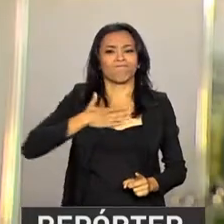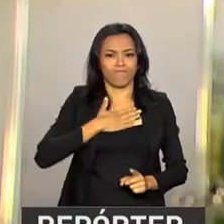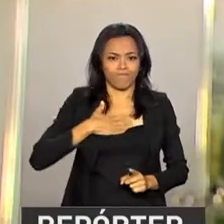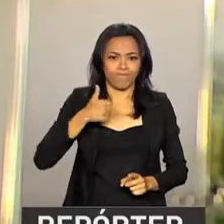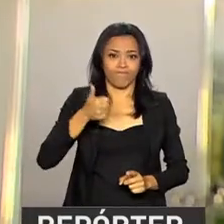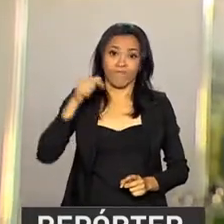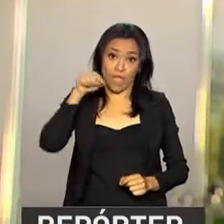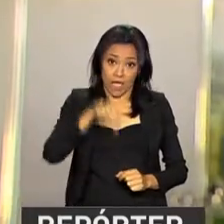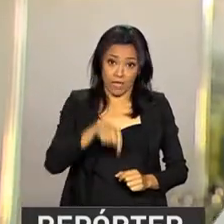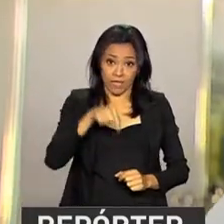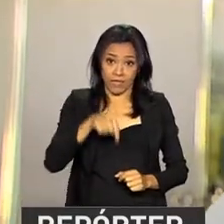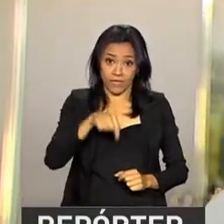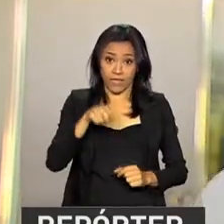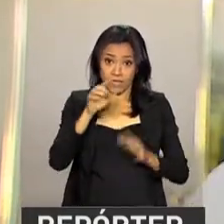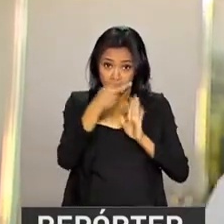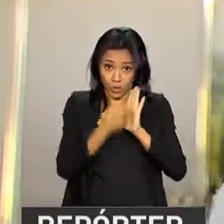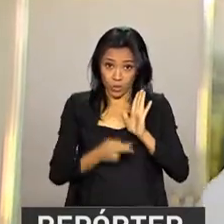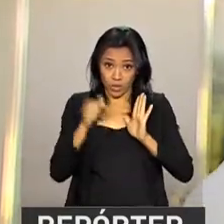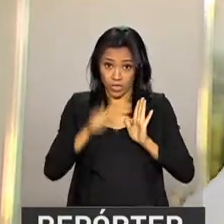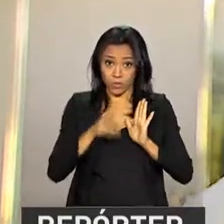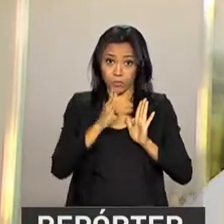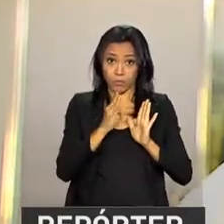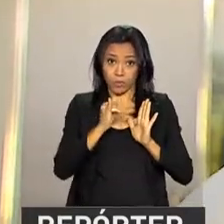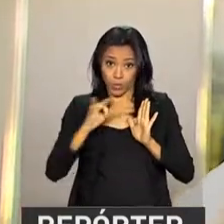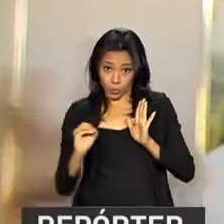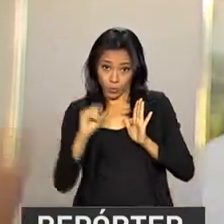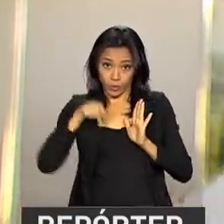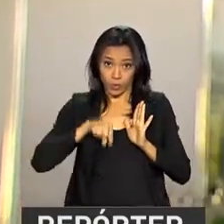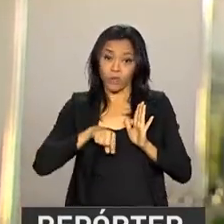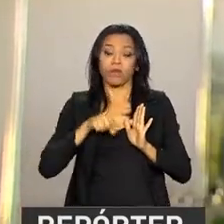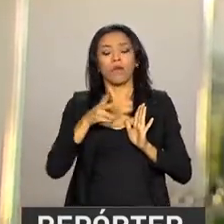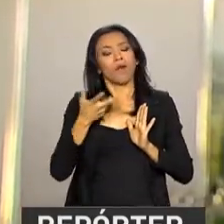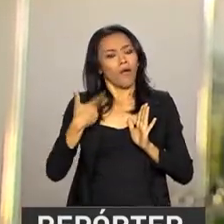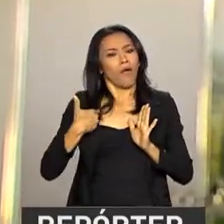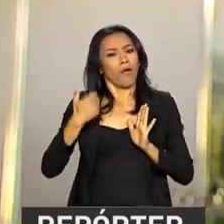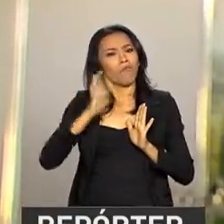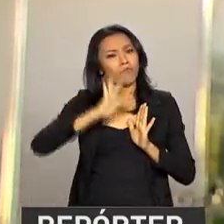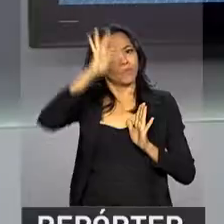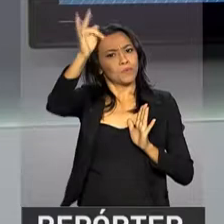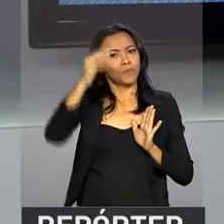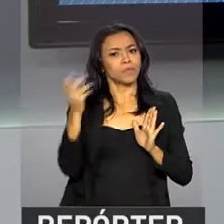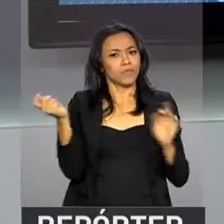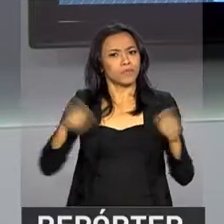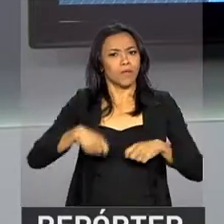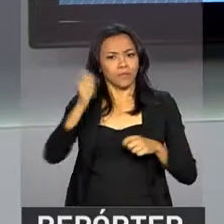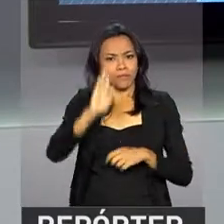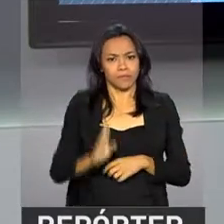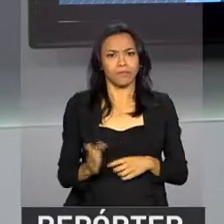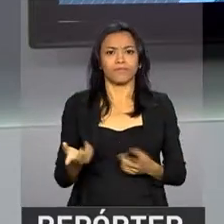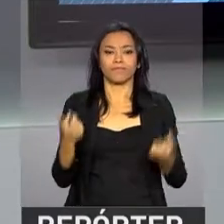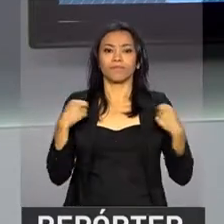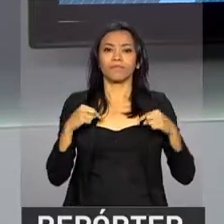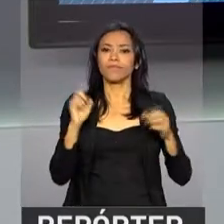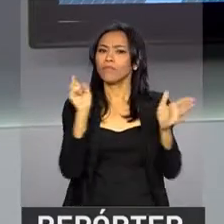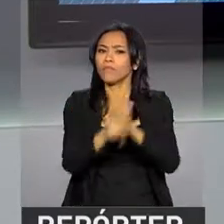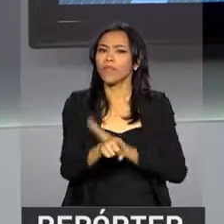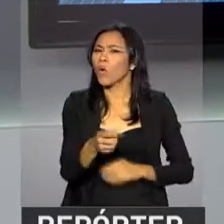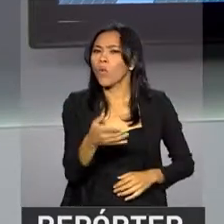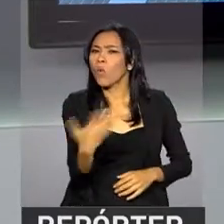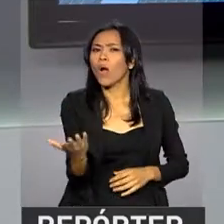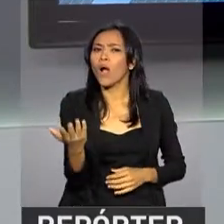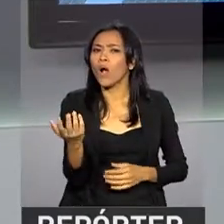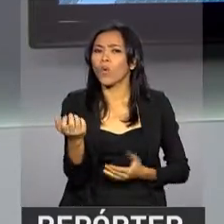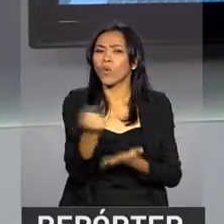projeto aqui do do biodiesel mostrando o desenvolvimento que o brasil pode ter um futuro imenso qual é o consumo de medicamentos